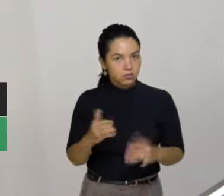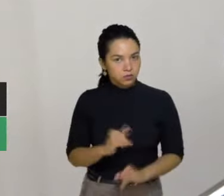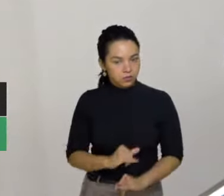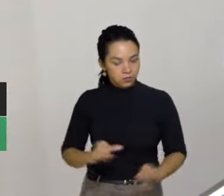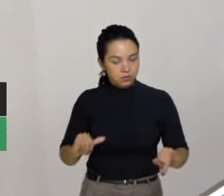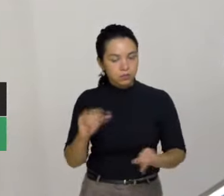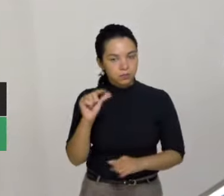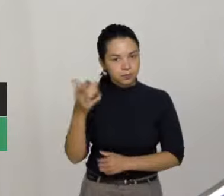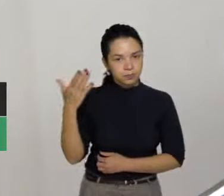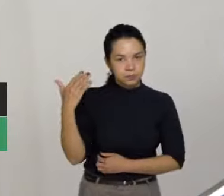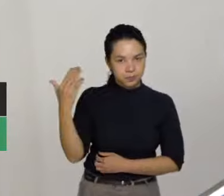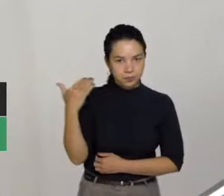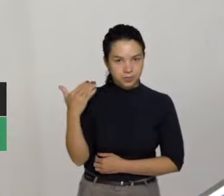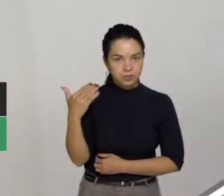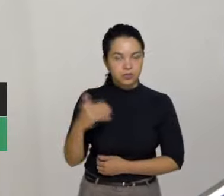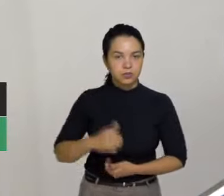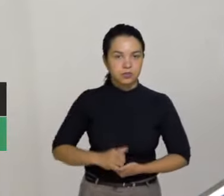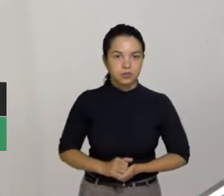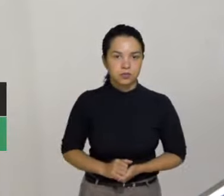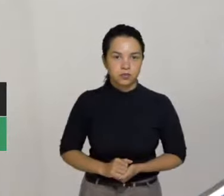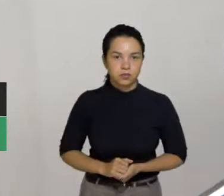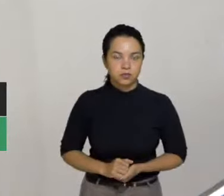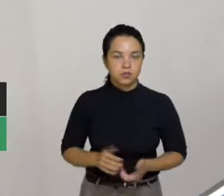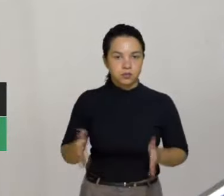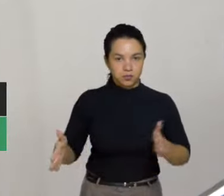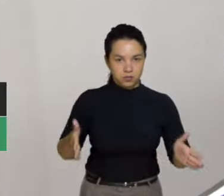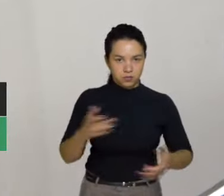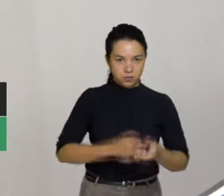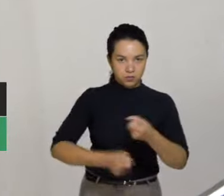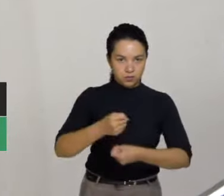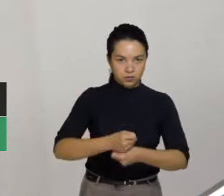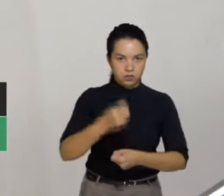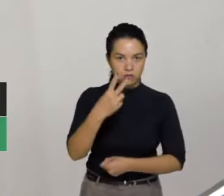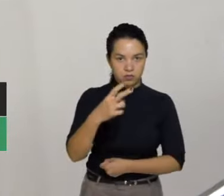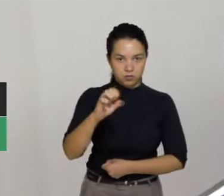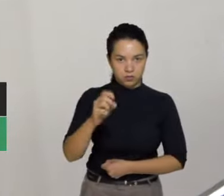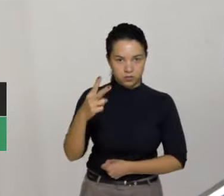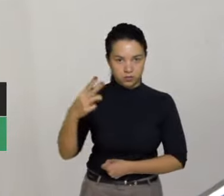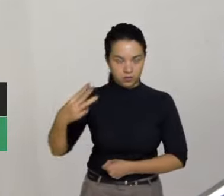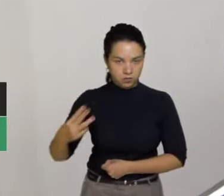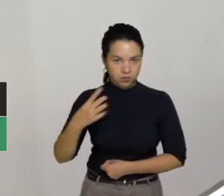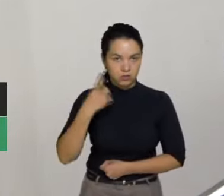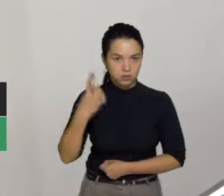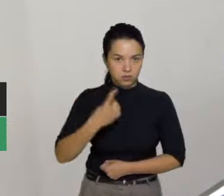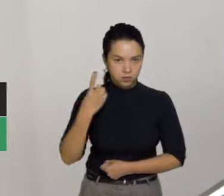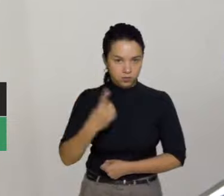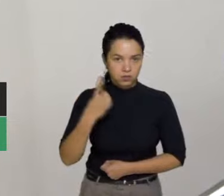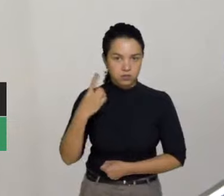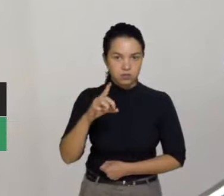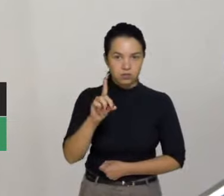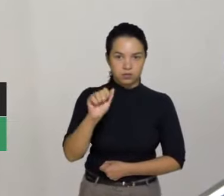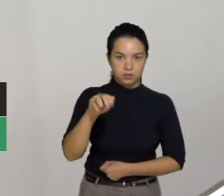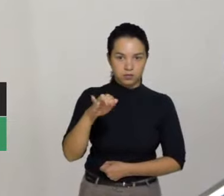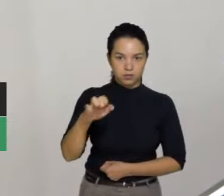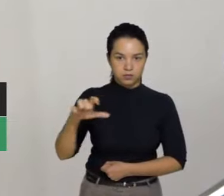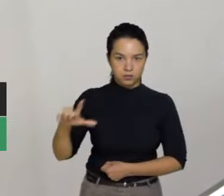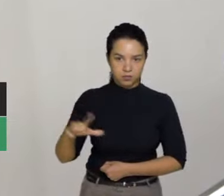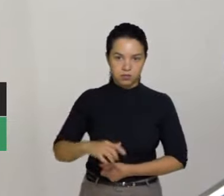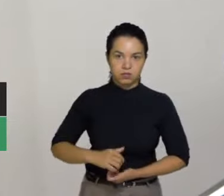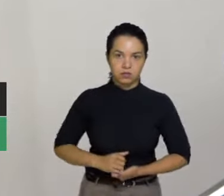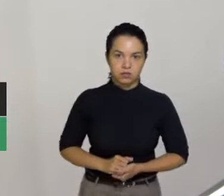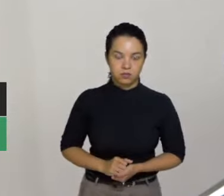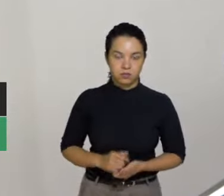tempo, onde durante o ano 2023, deputado Daniel Cândido,